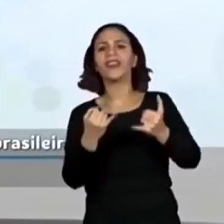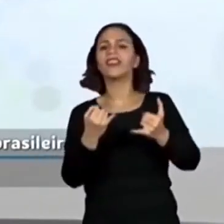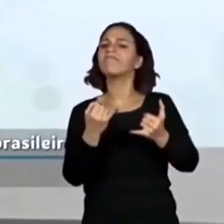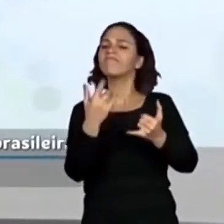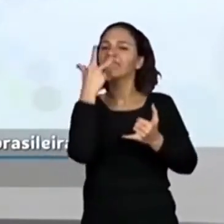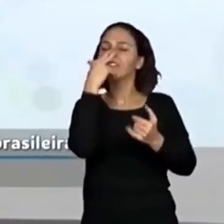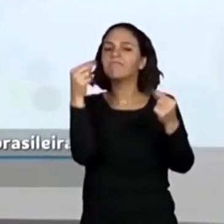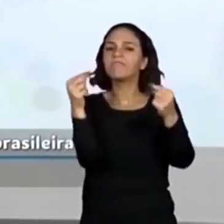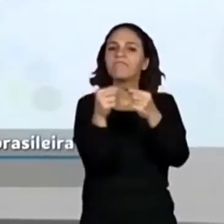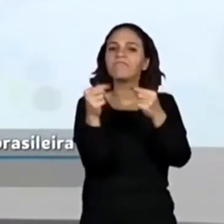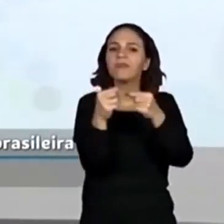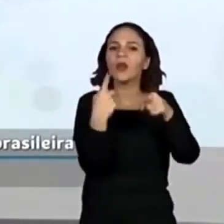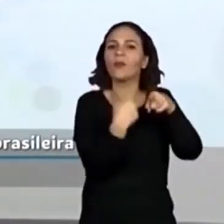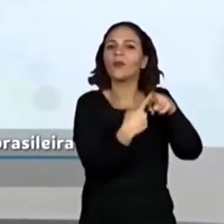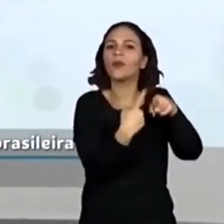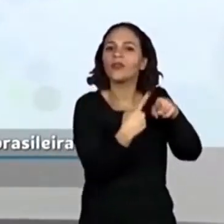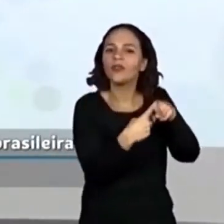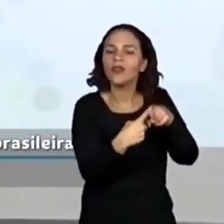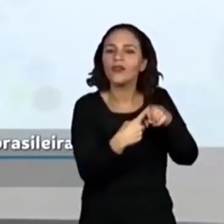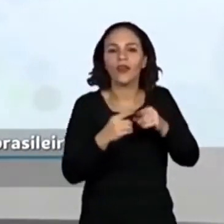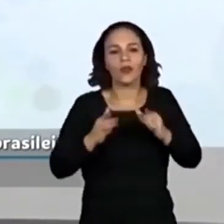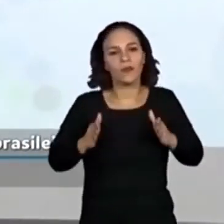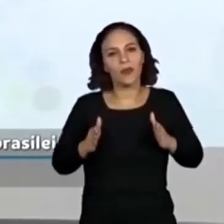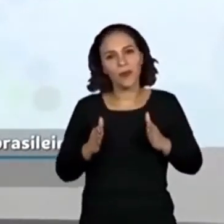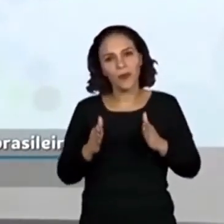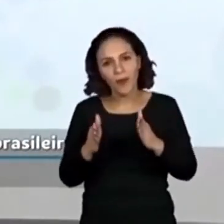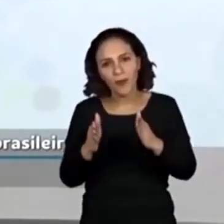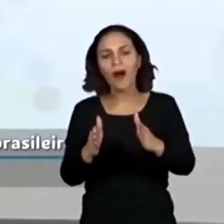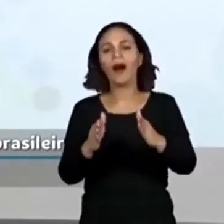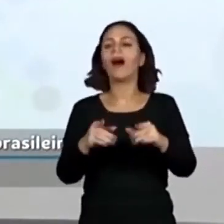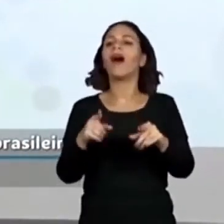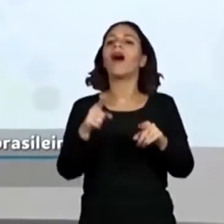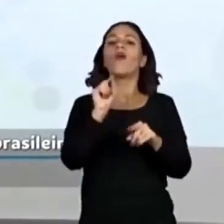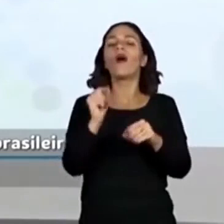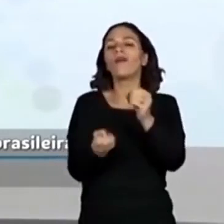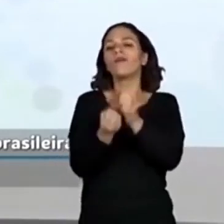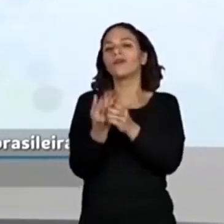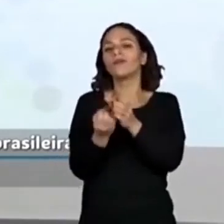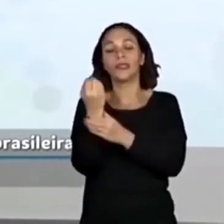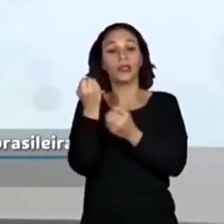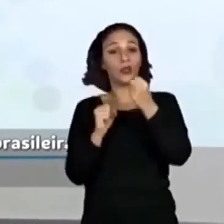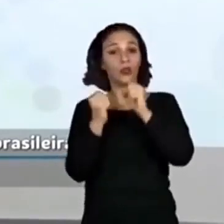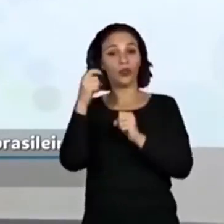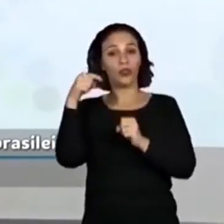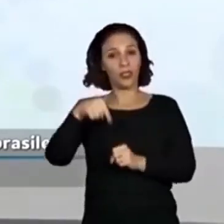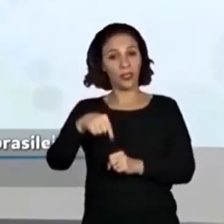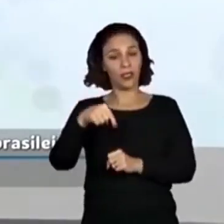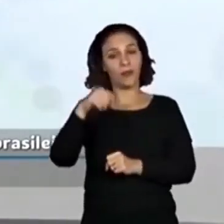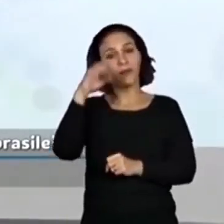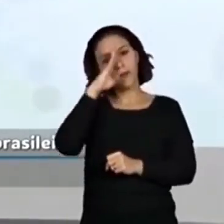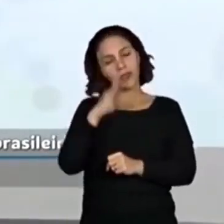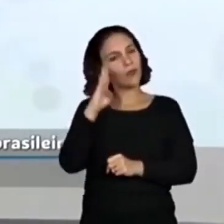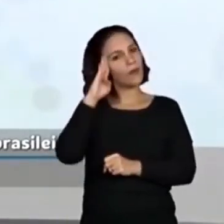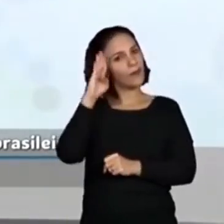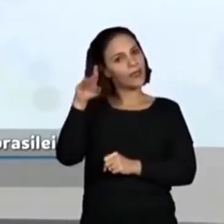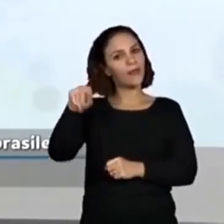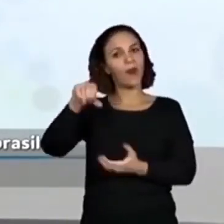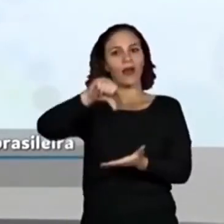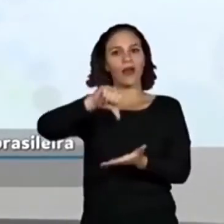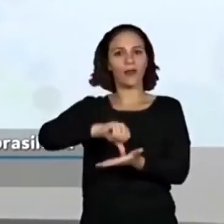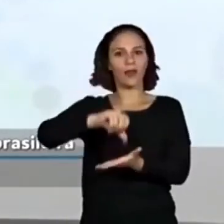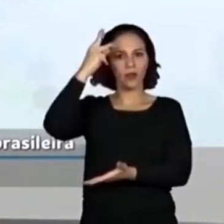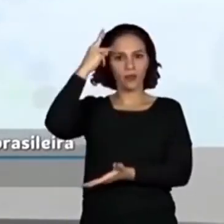favorável para a construção das primeiras indústrias no Brasil, principalmente aqui no estado de São Paulo, na nossa